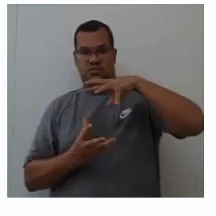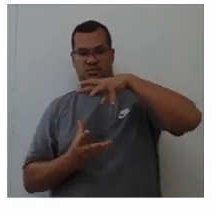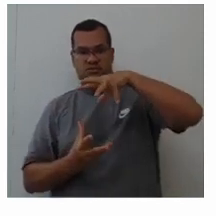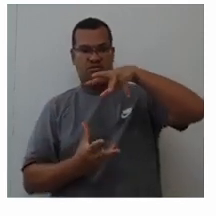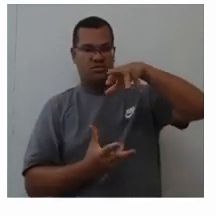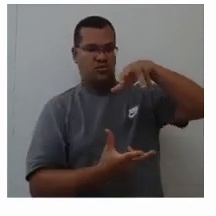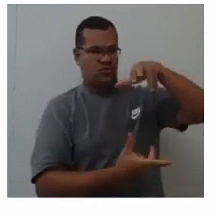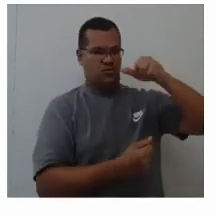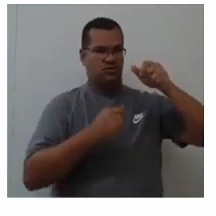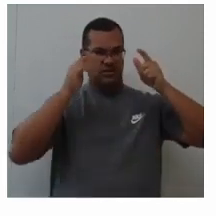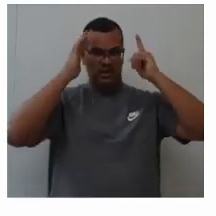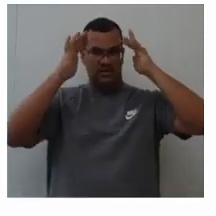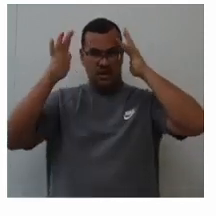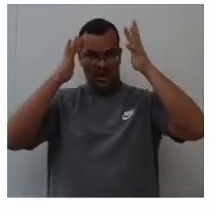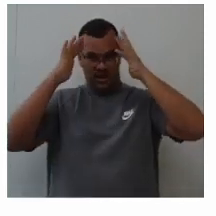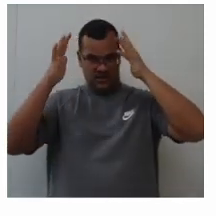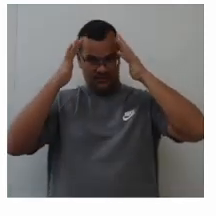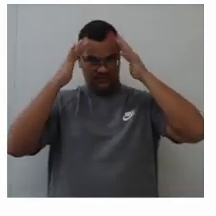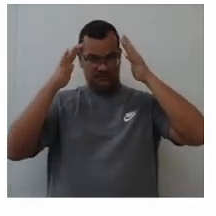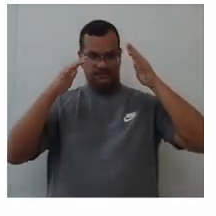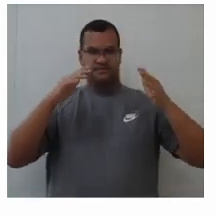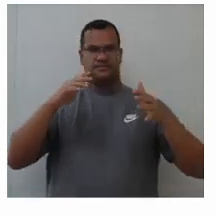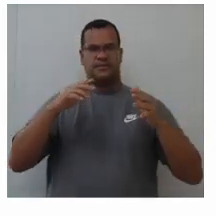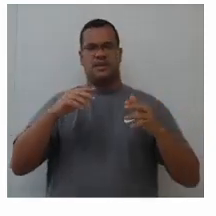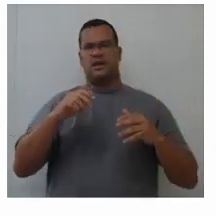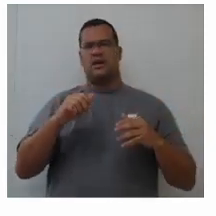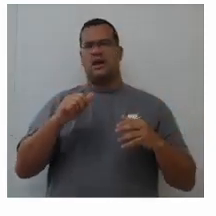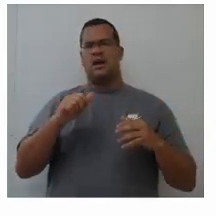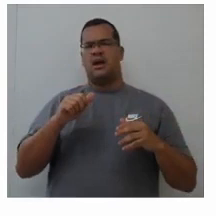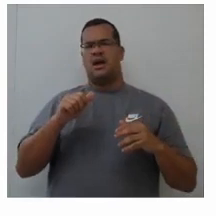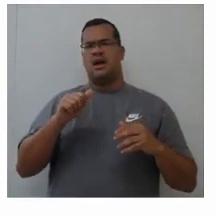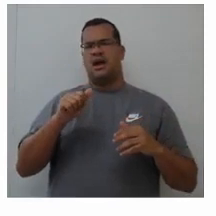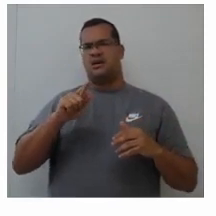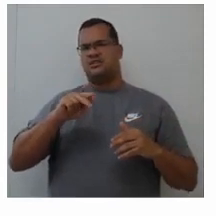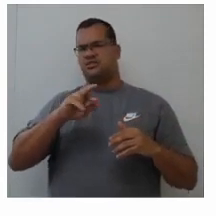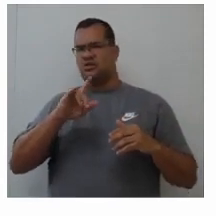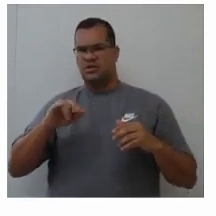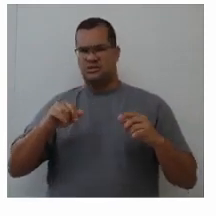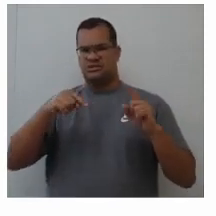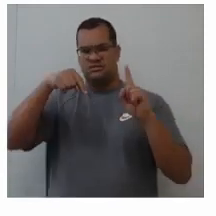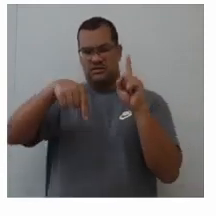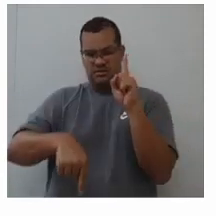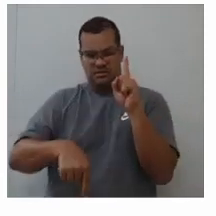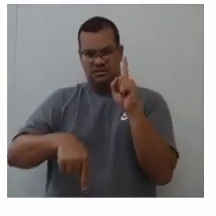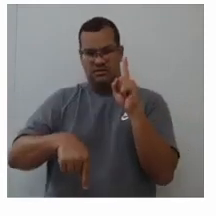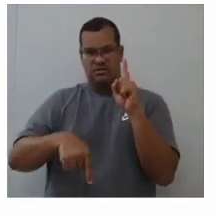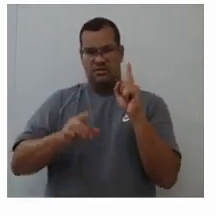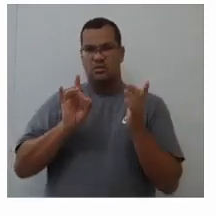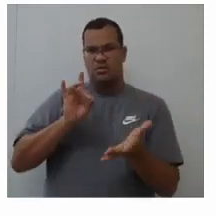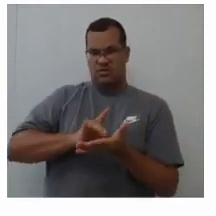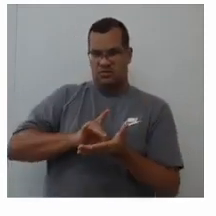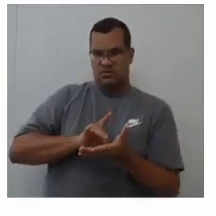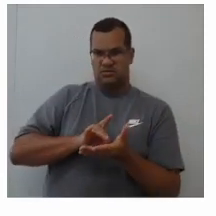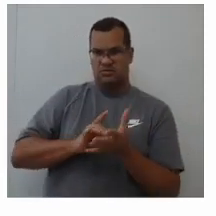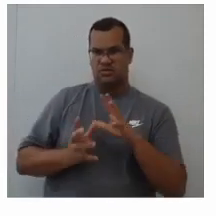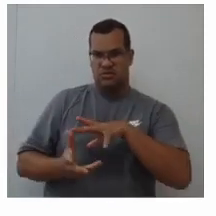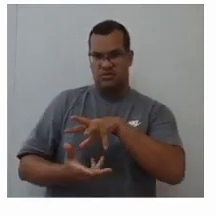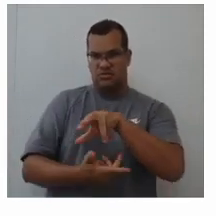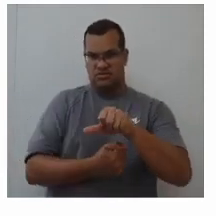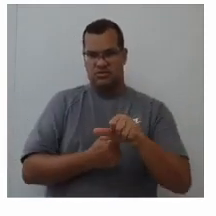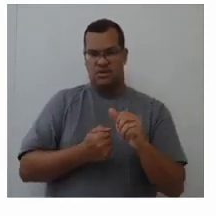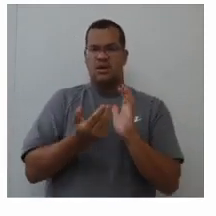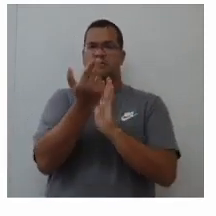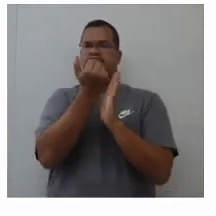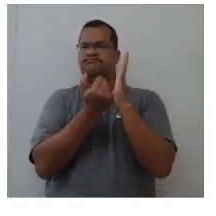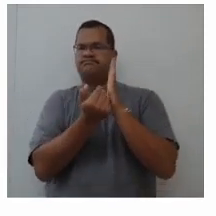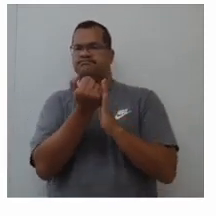ideias. Enquanto que Aristóteles aponta para baixo, significa o mundo real. E essa pintura ela